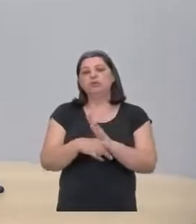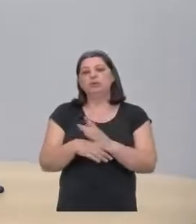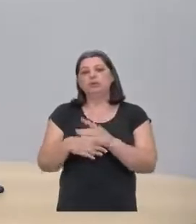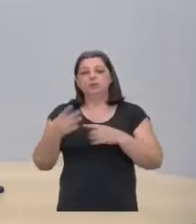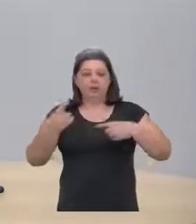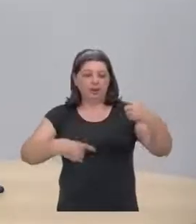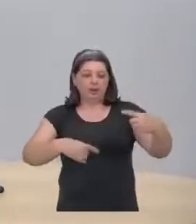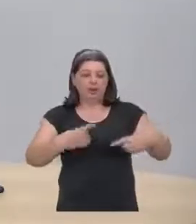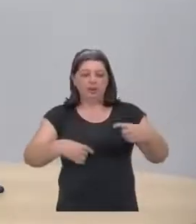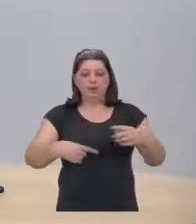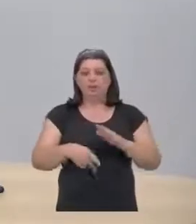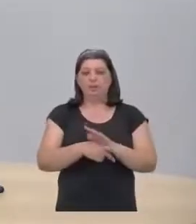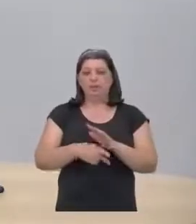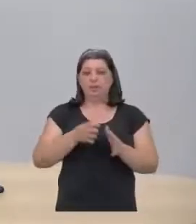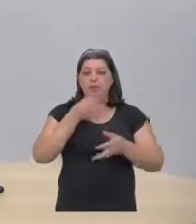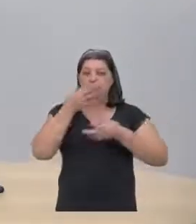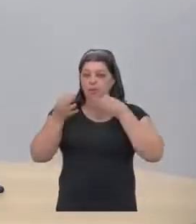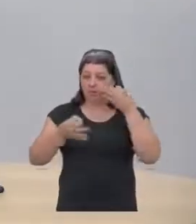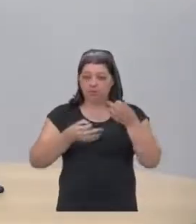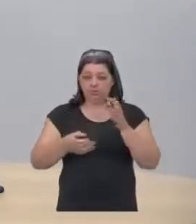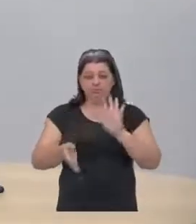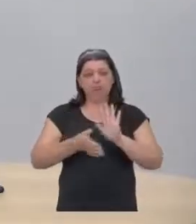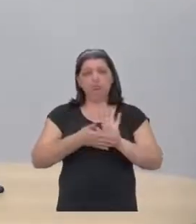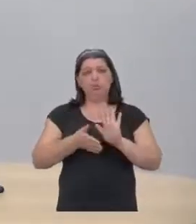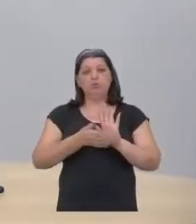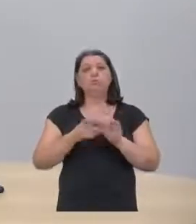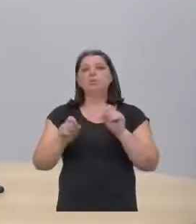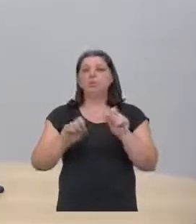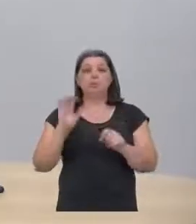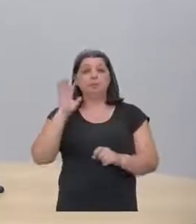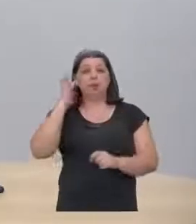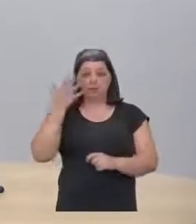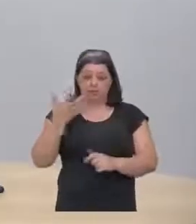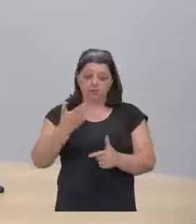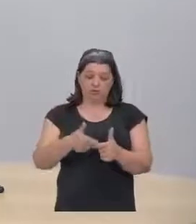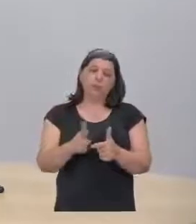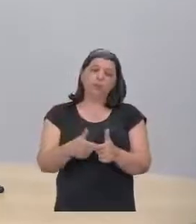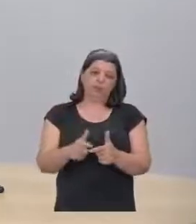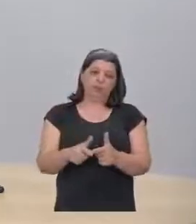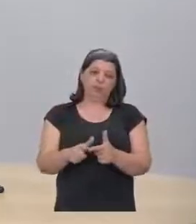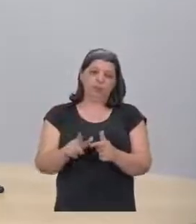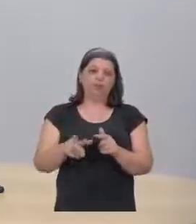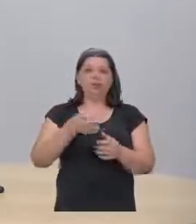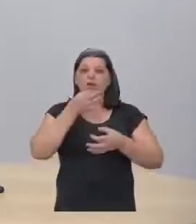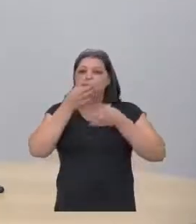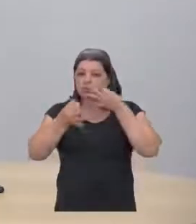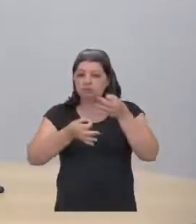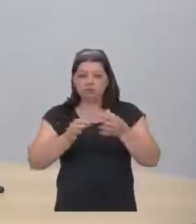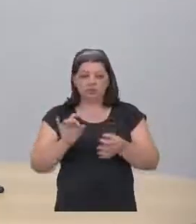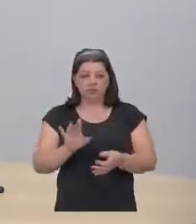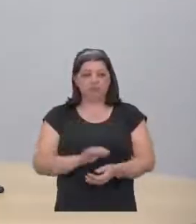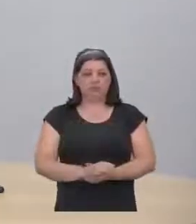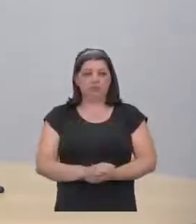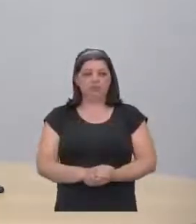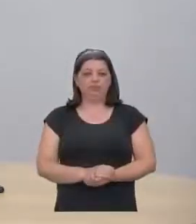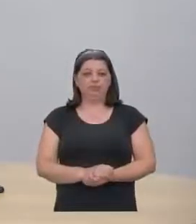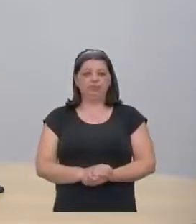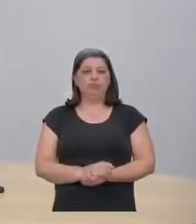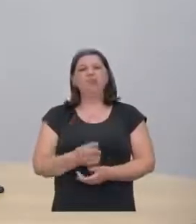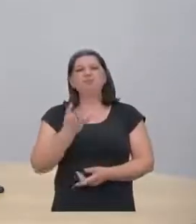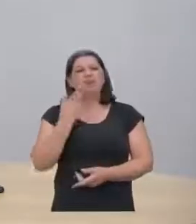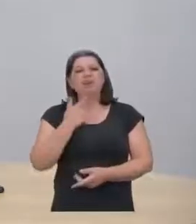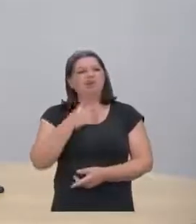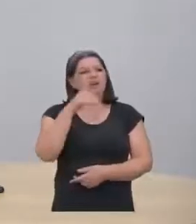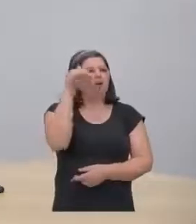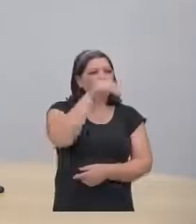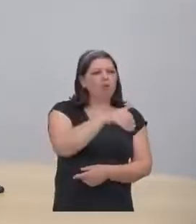seus argumentos e propõe, como cidadão crítico, uma maneira de resolver esse problema, uma sugestão, algo para se refletir. Não vai dizer, a culpa é, sei